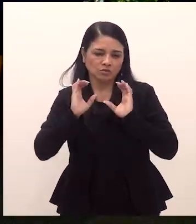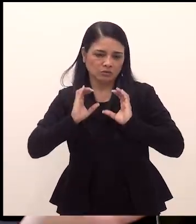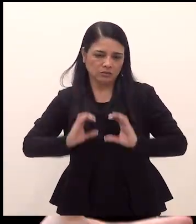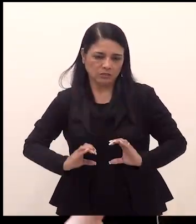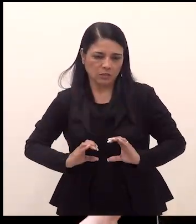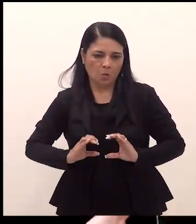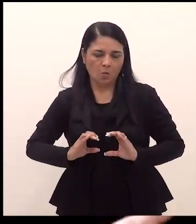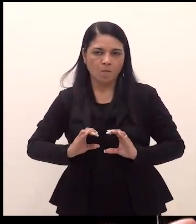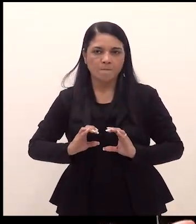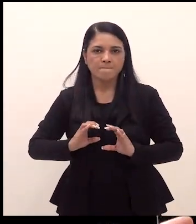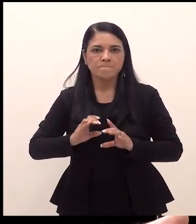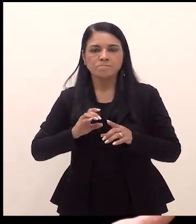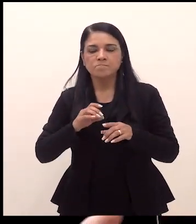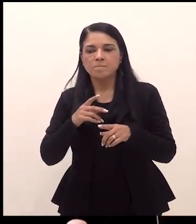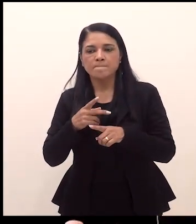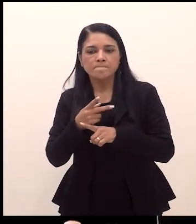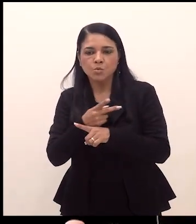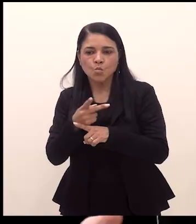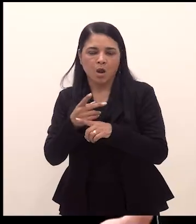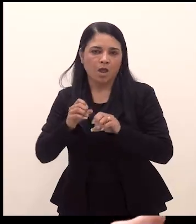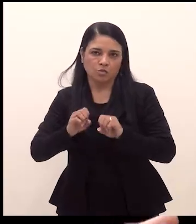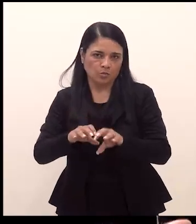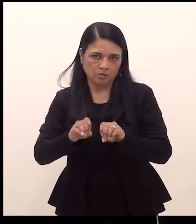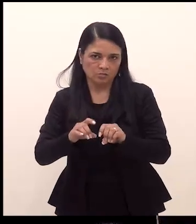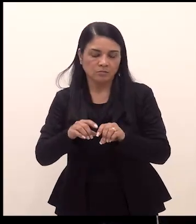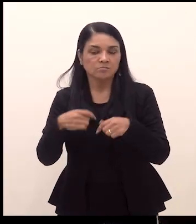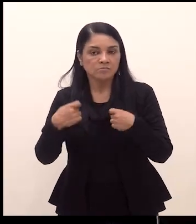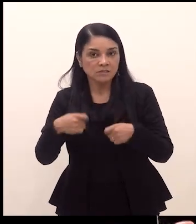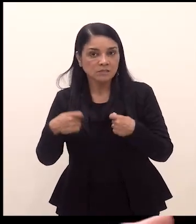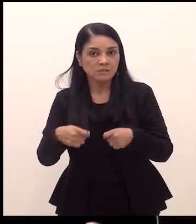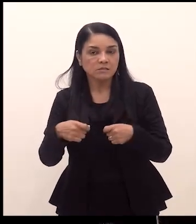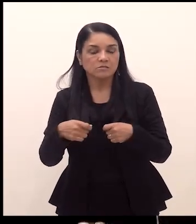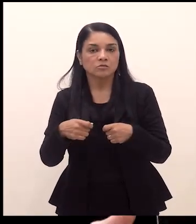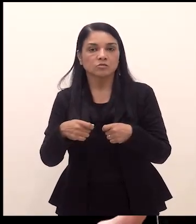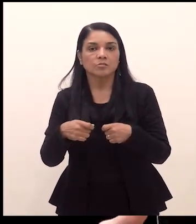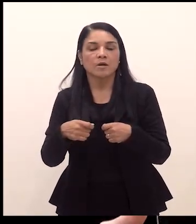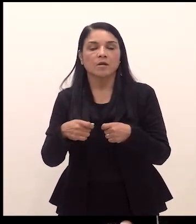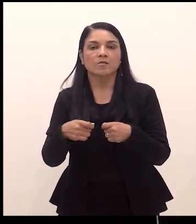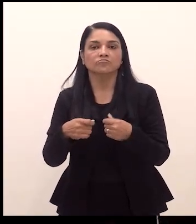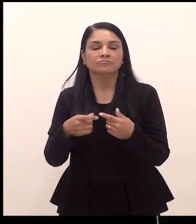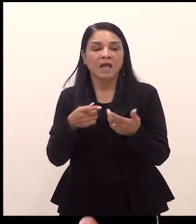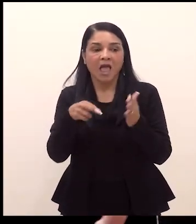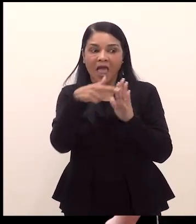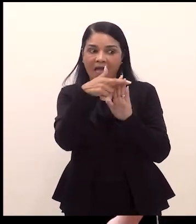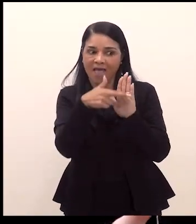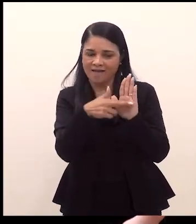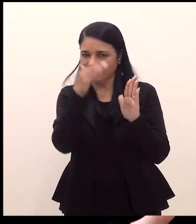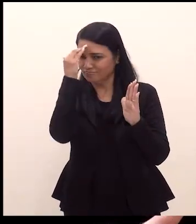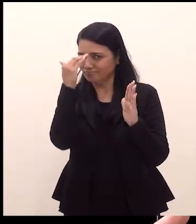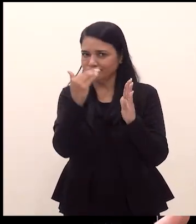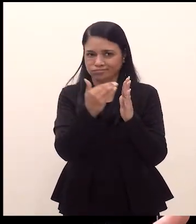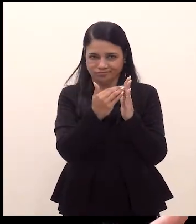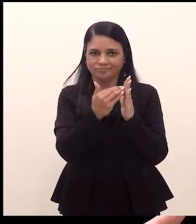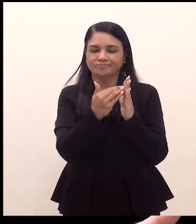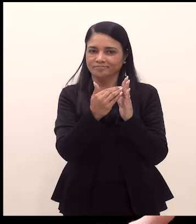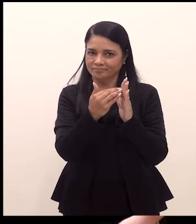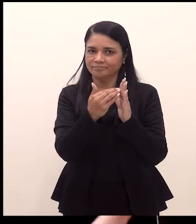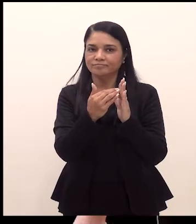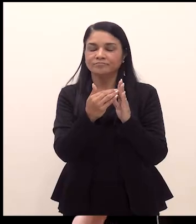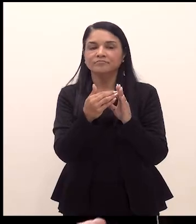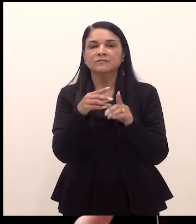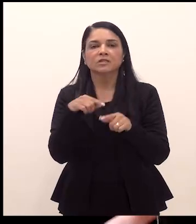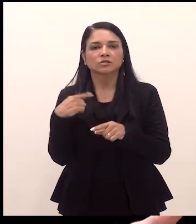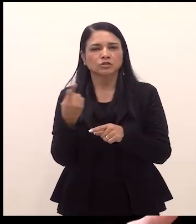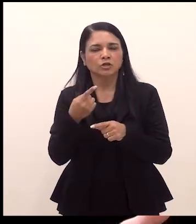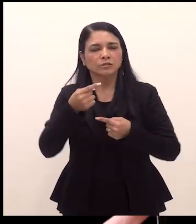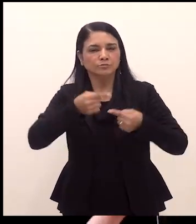estar em torno do cidadão buscar formas de se educar, e que eles precisam ser pautados em torno de uma lógica de regulação. Então,